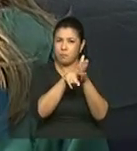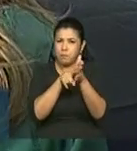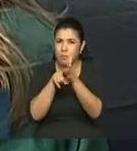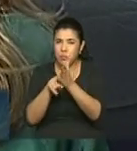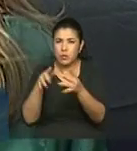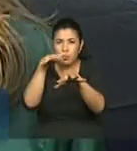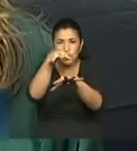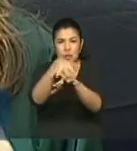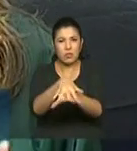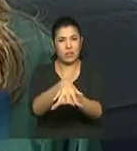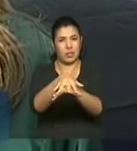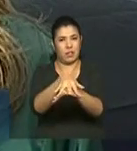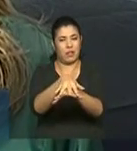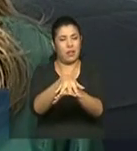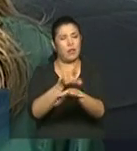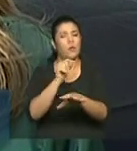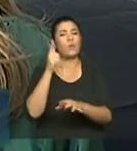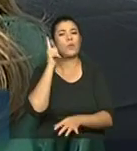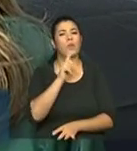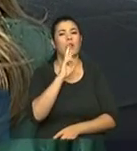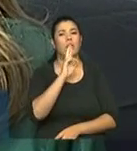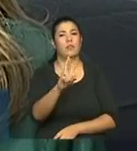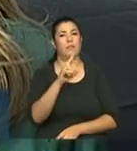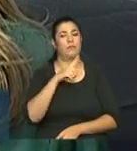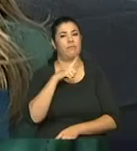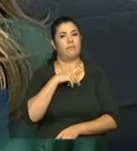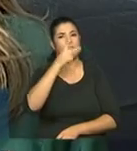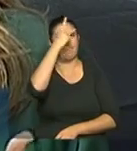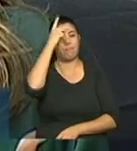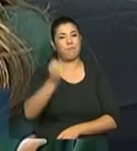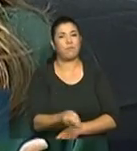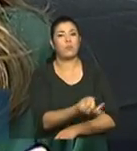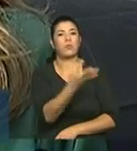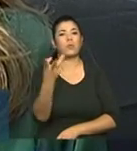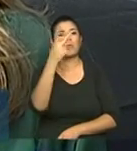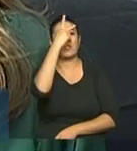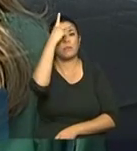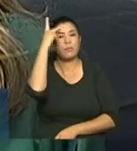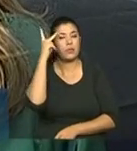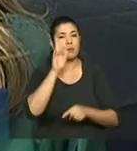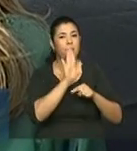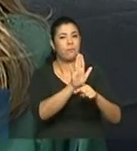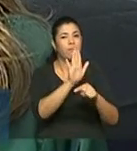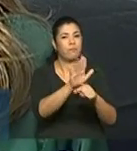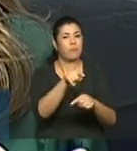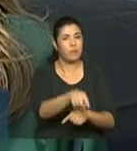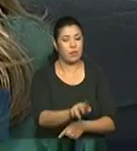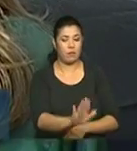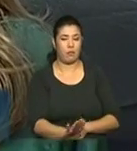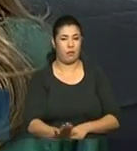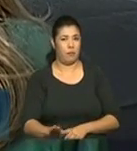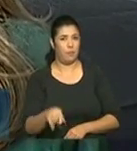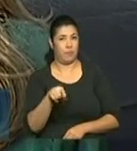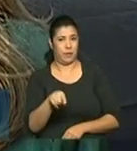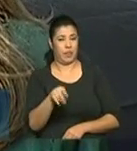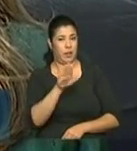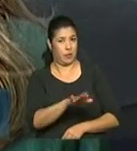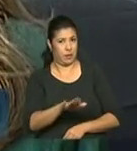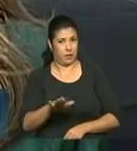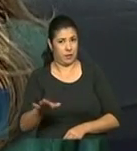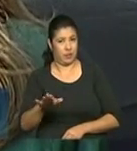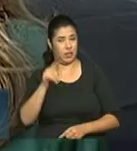né? E o que é que a gente consegue com isso? Uma maior adesão. Você está trabalhando com crianças, então, as crianças